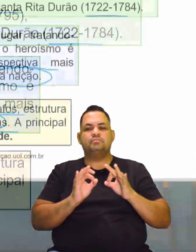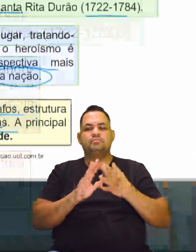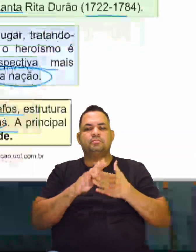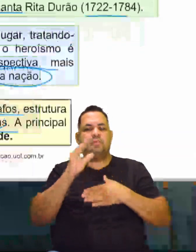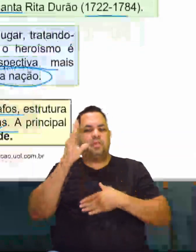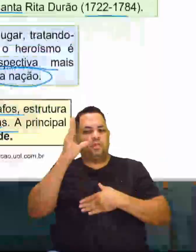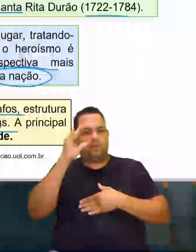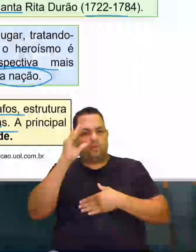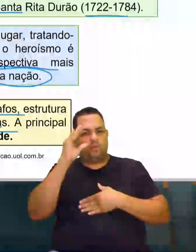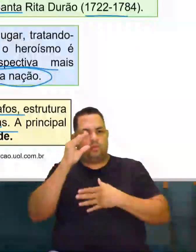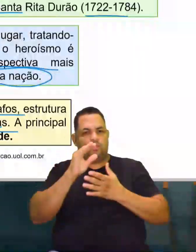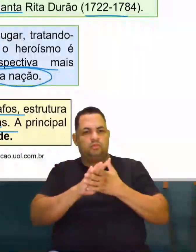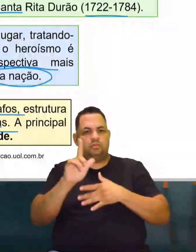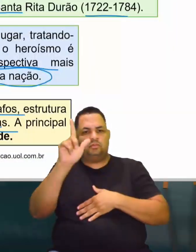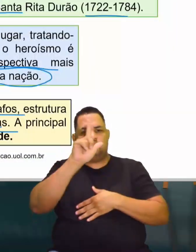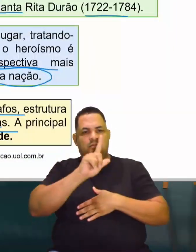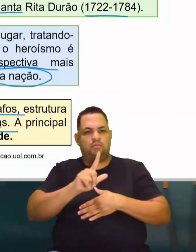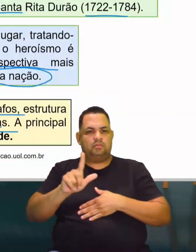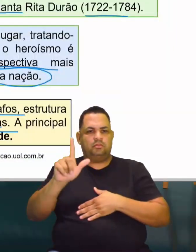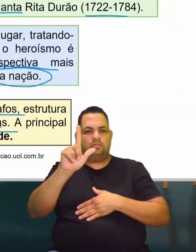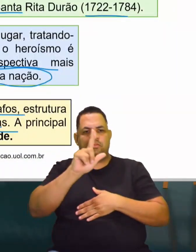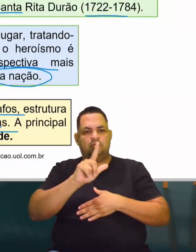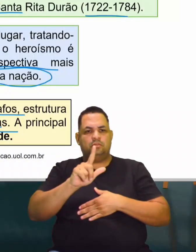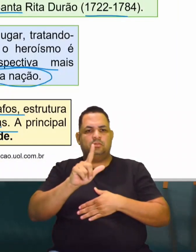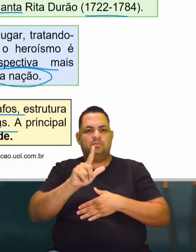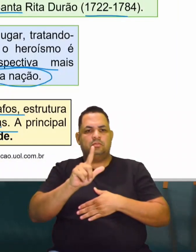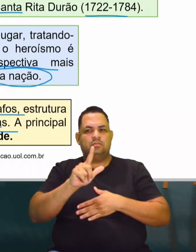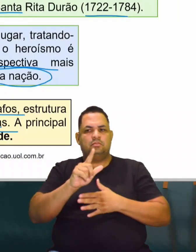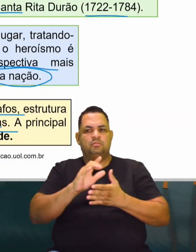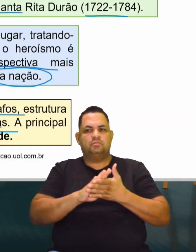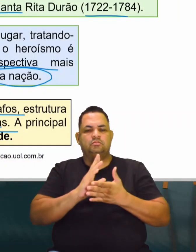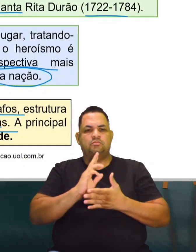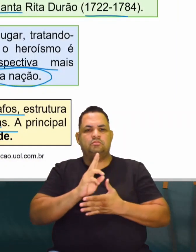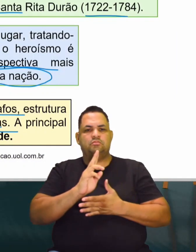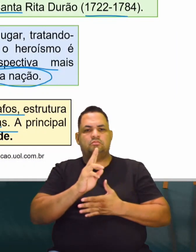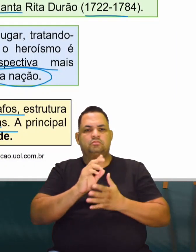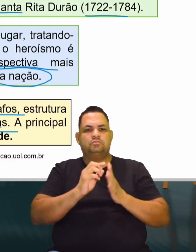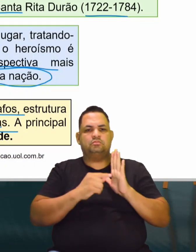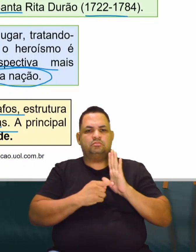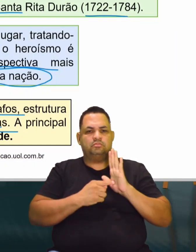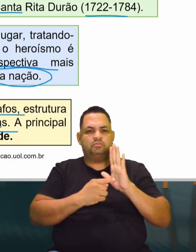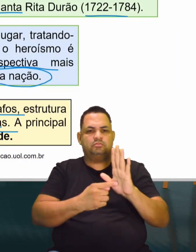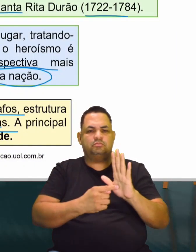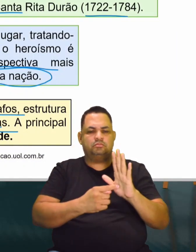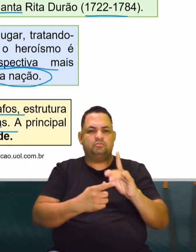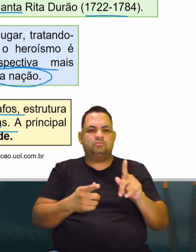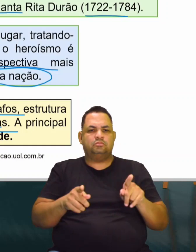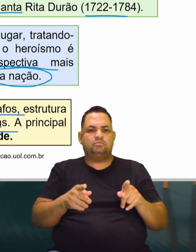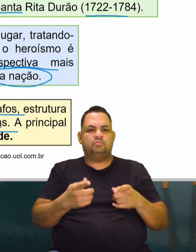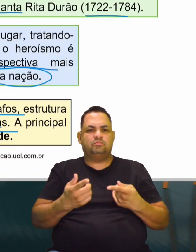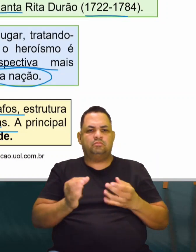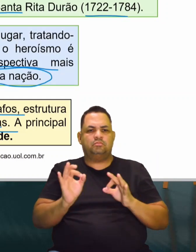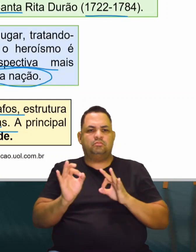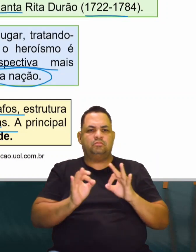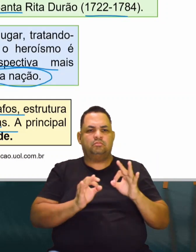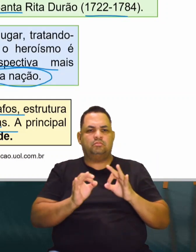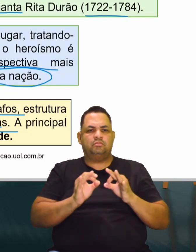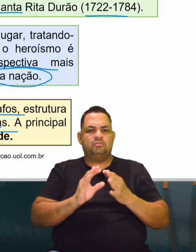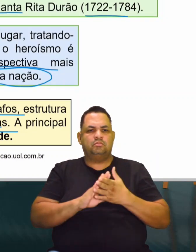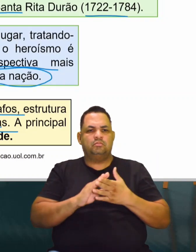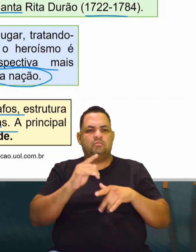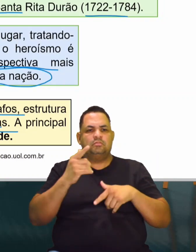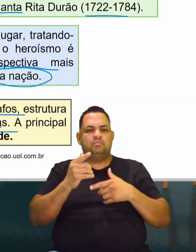curiosidade aí sobre literatura, né? Nós estamos sempre trazendo aí tanto sobre as